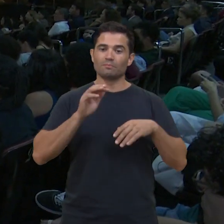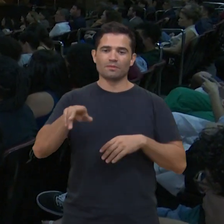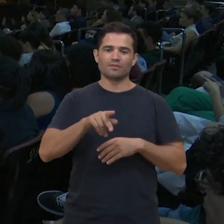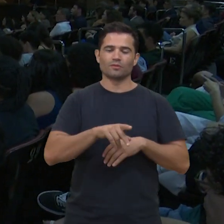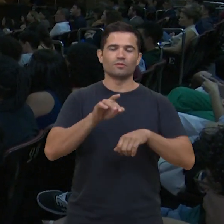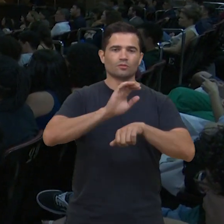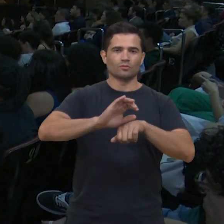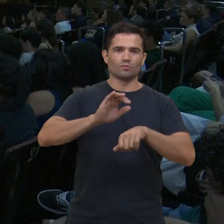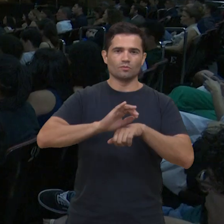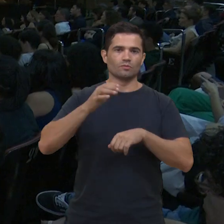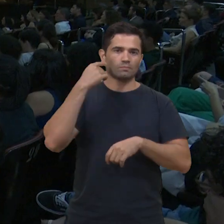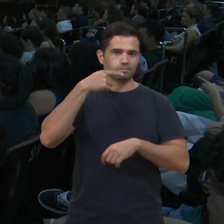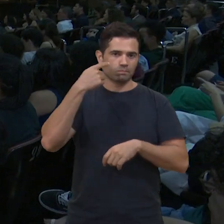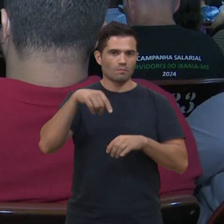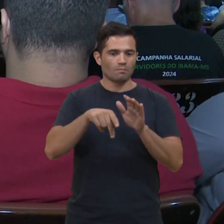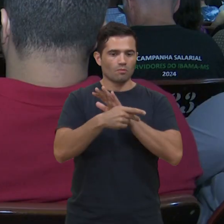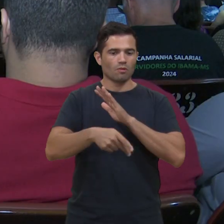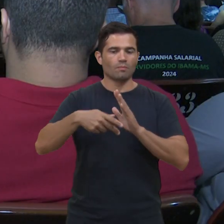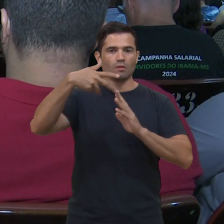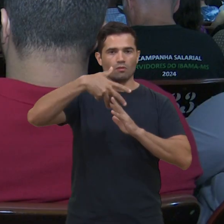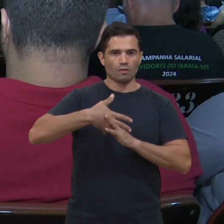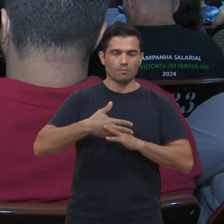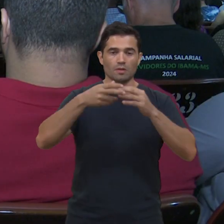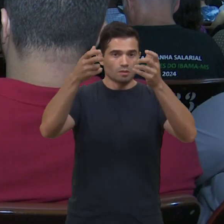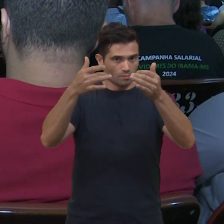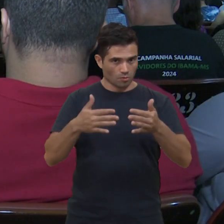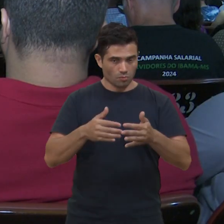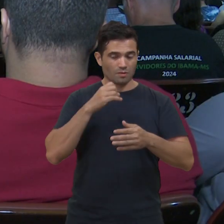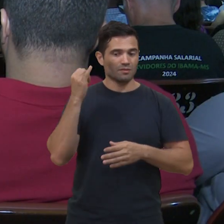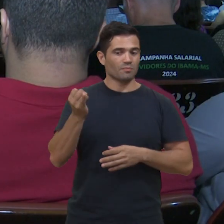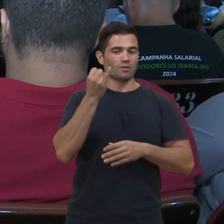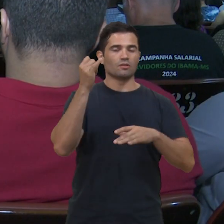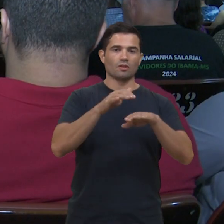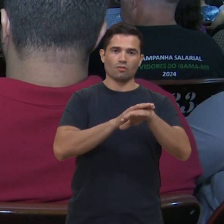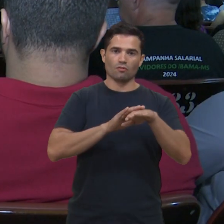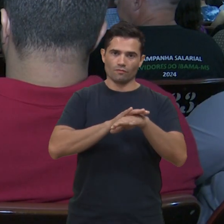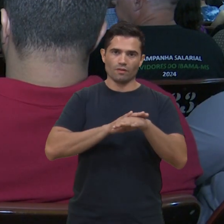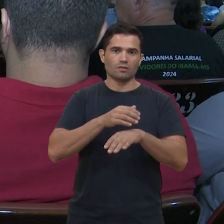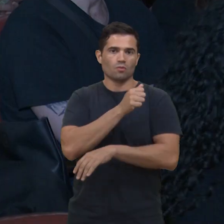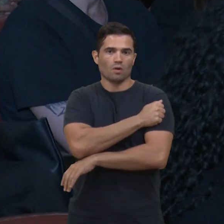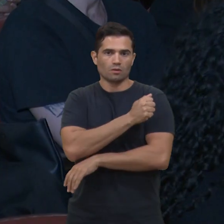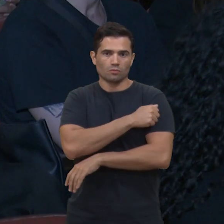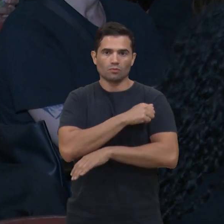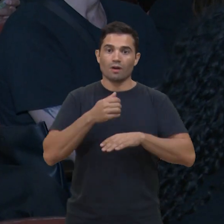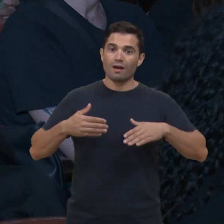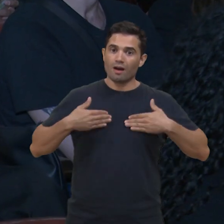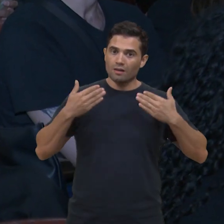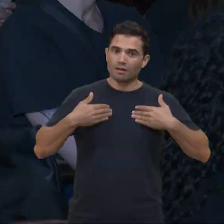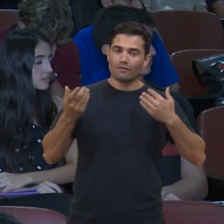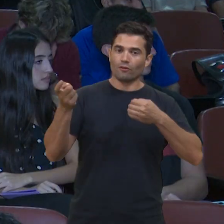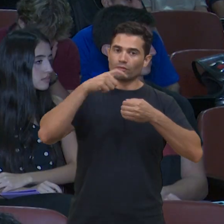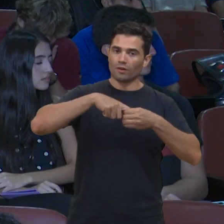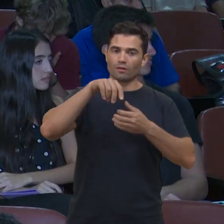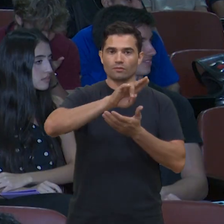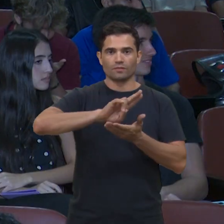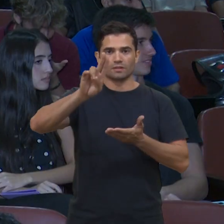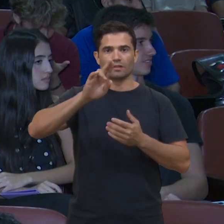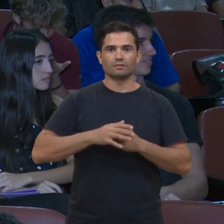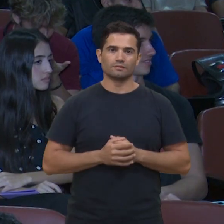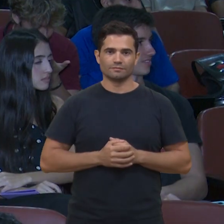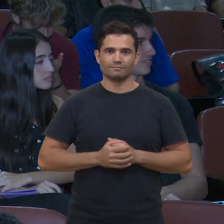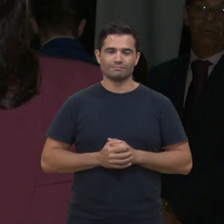do curso de direito na UFMS, falou sobre a relevância da conversa com os estudantes e da alegria de retornar